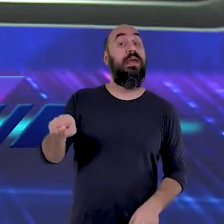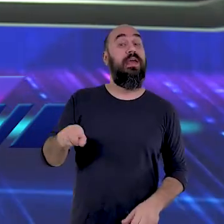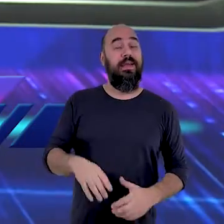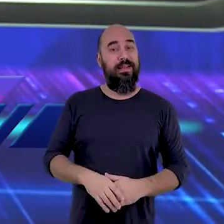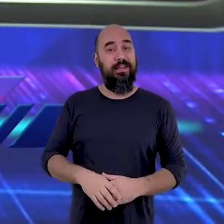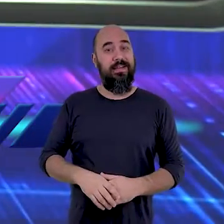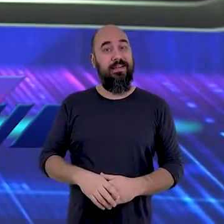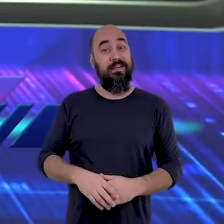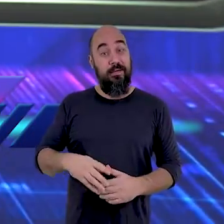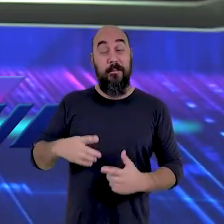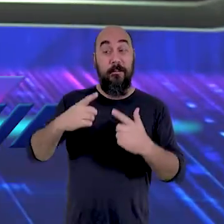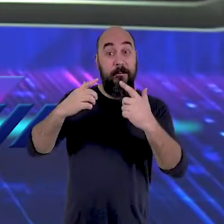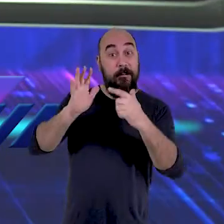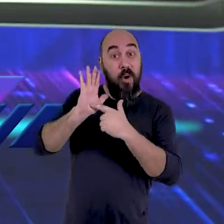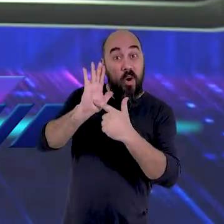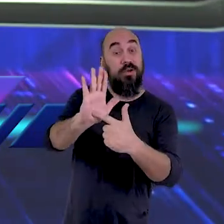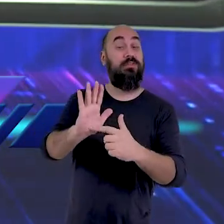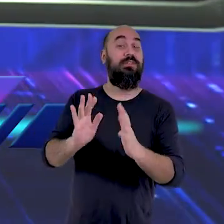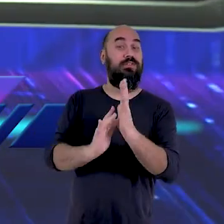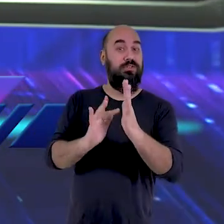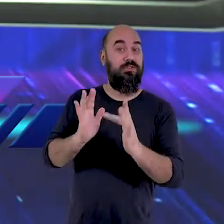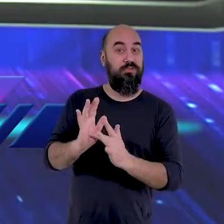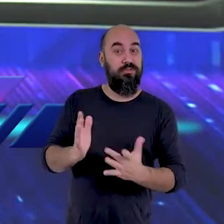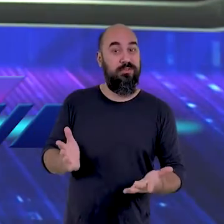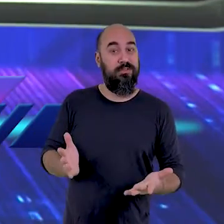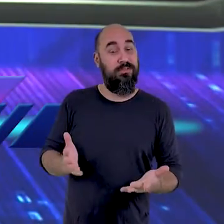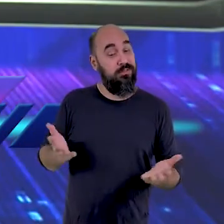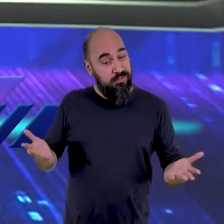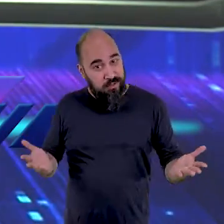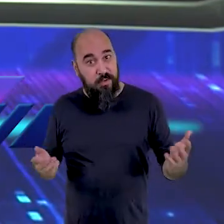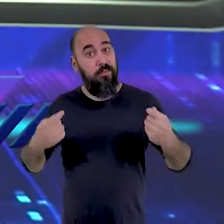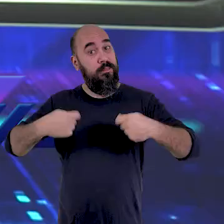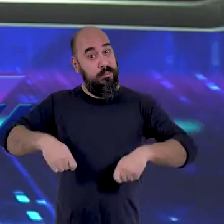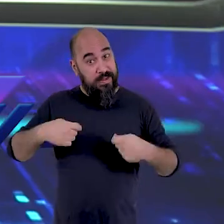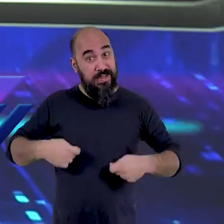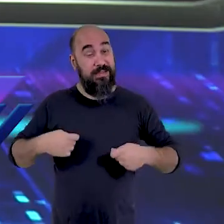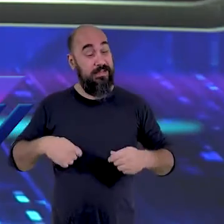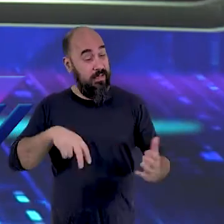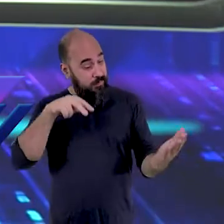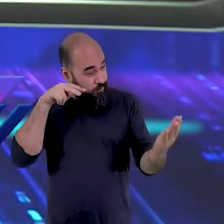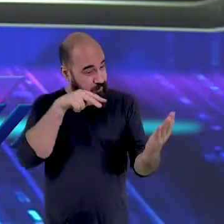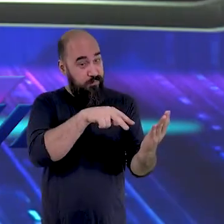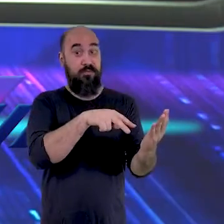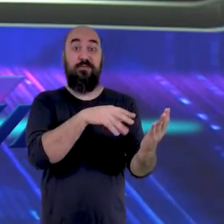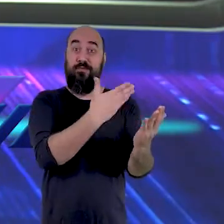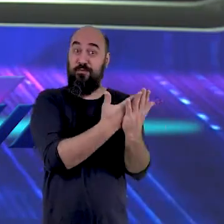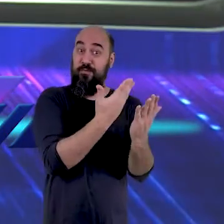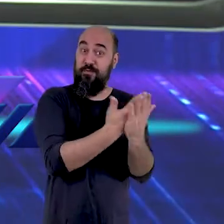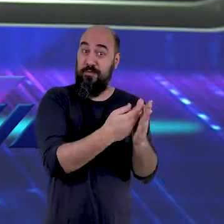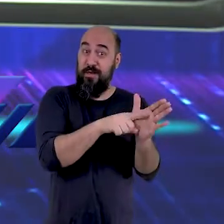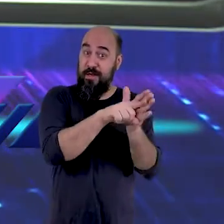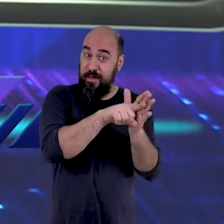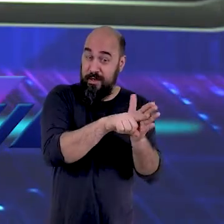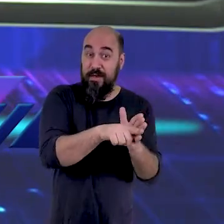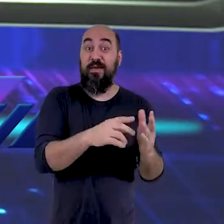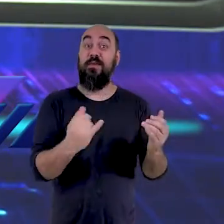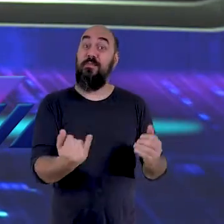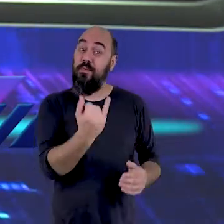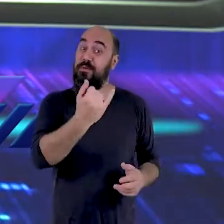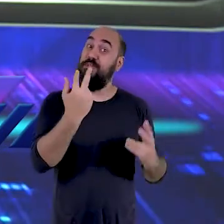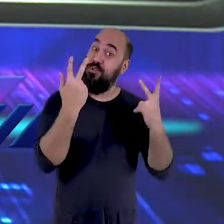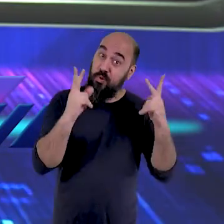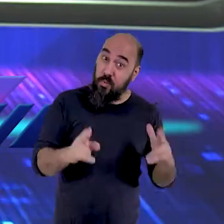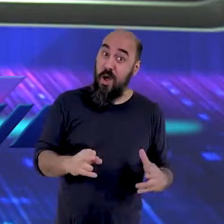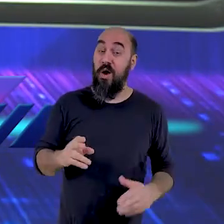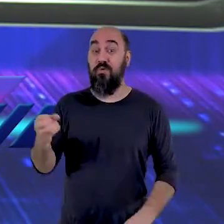Testamento testifica de Jesus, fala de Jesus, obviamente eu e você precisamos considerá-lo tão importante quanto